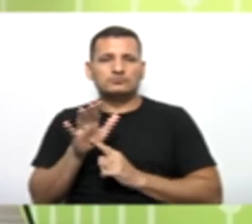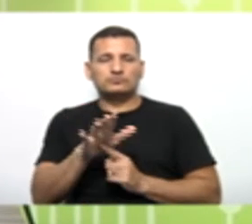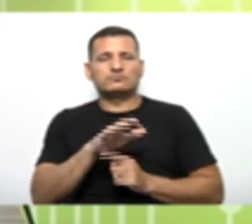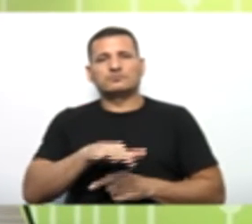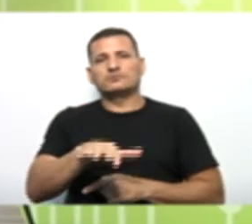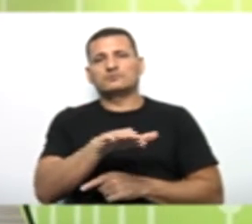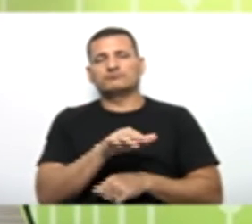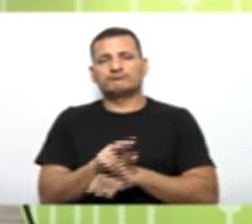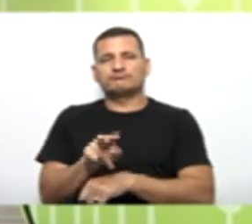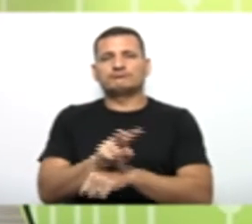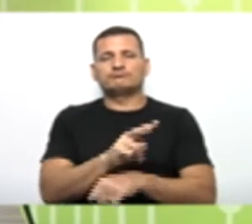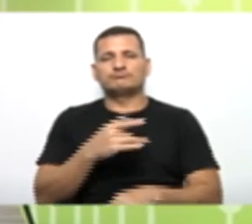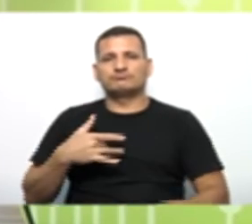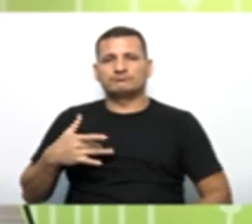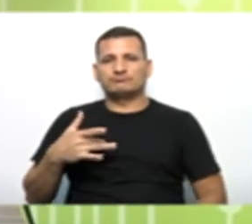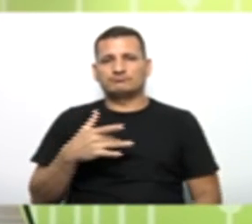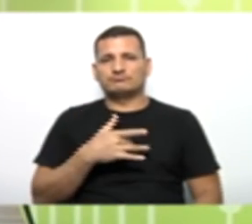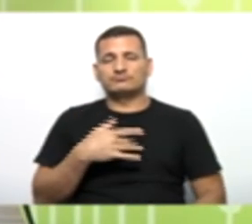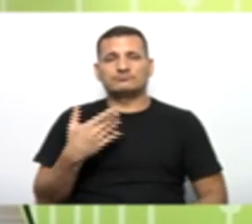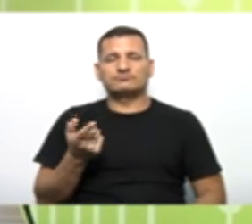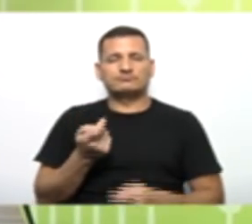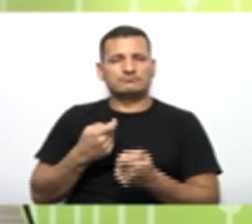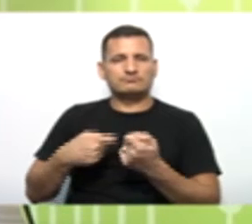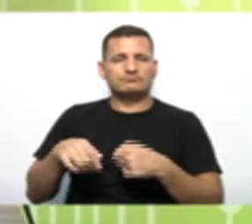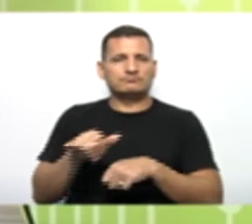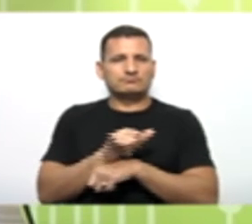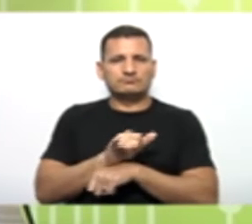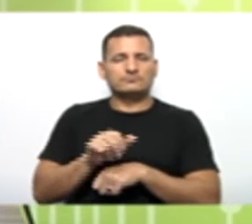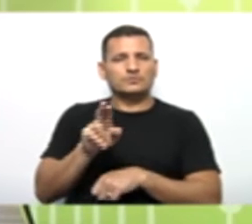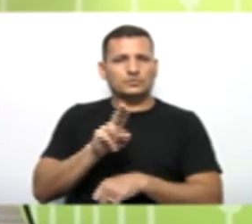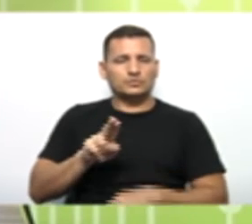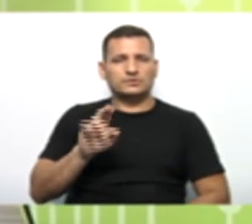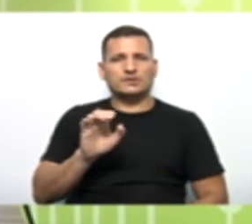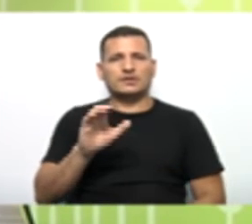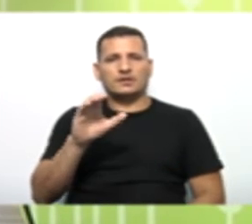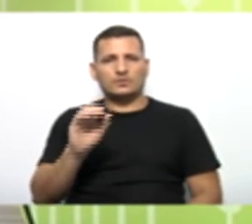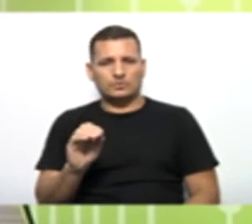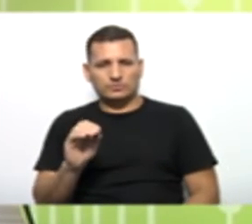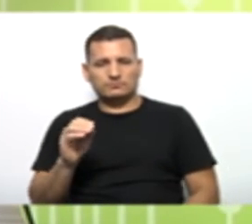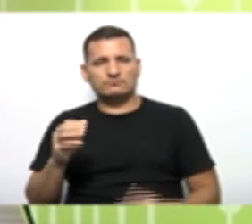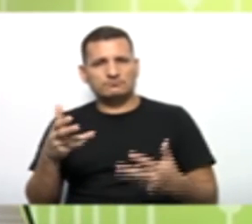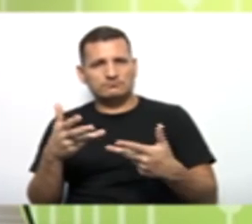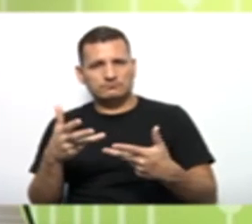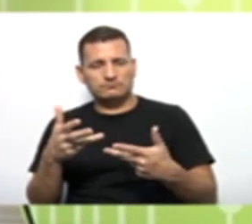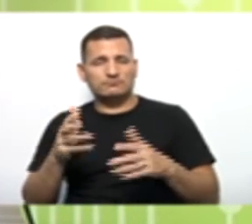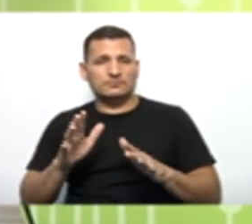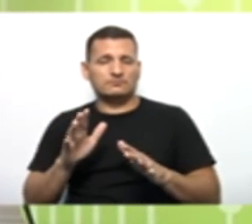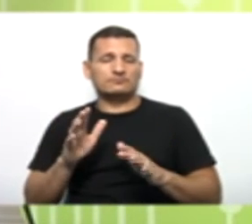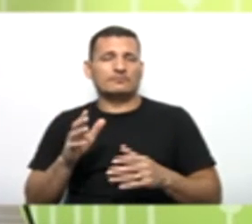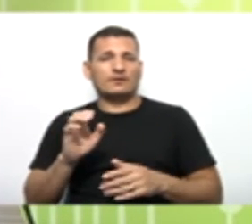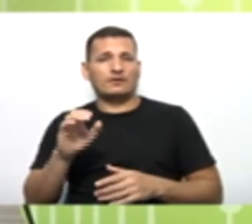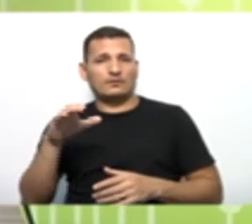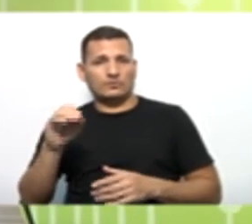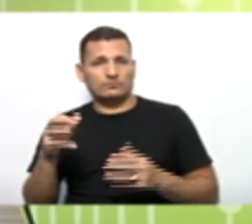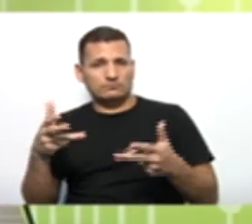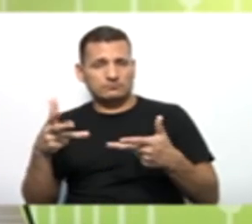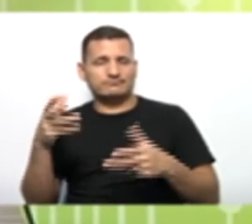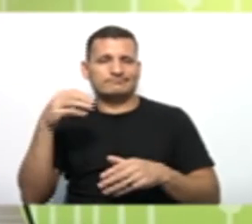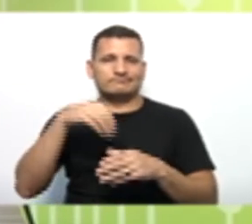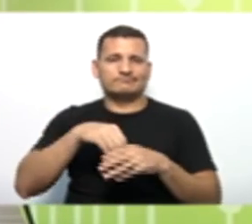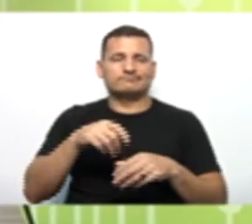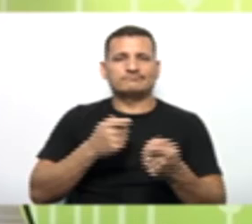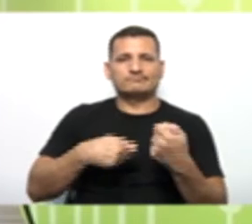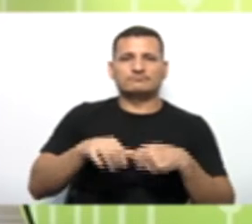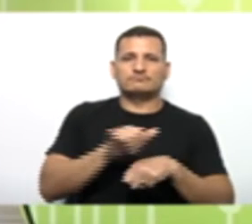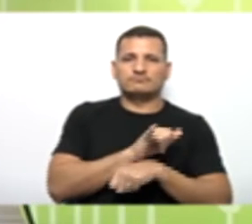saudável. Então, a gestão estratégica, ela utiliza a ecoeficiência, e a ecoeficiência está dentro da gestão estratégica. Então, nós